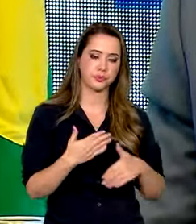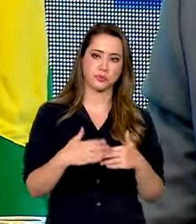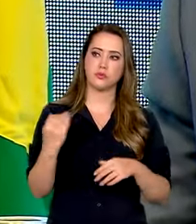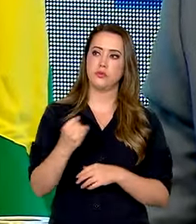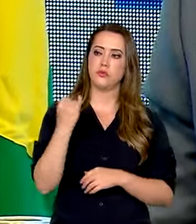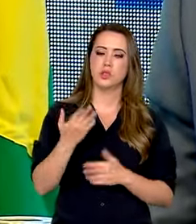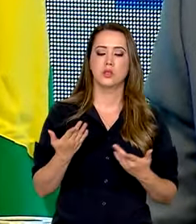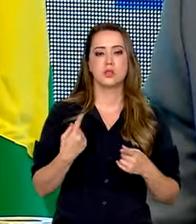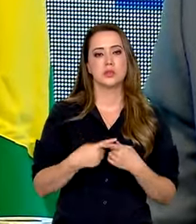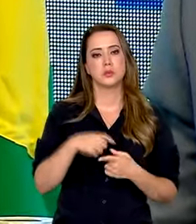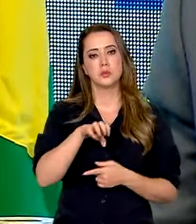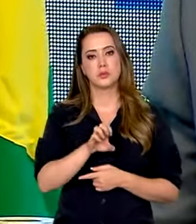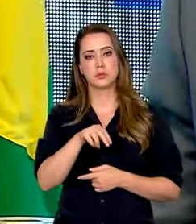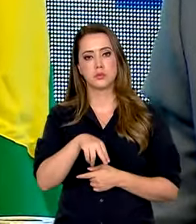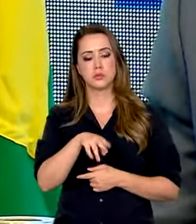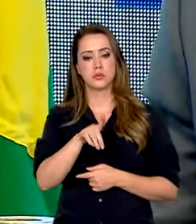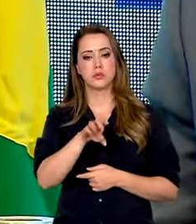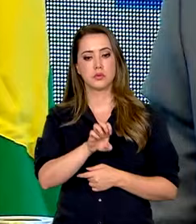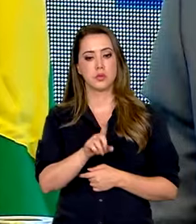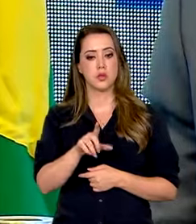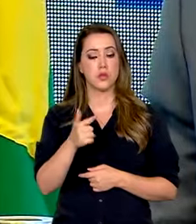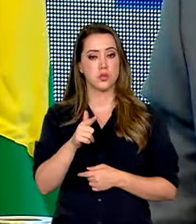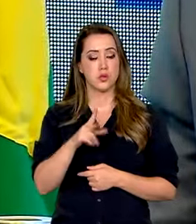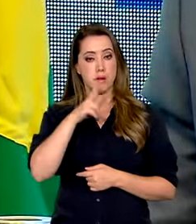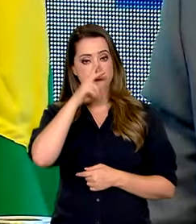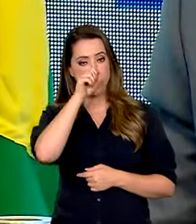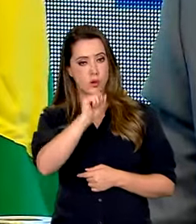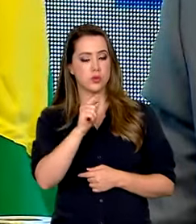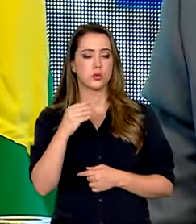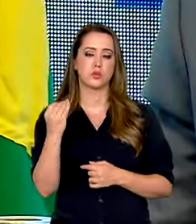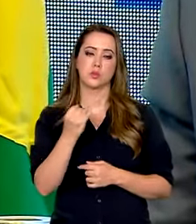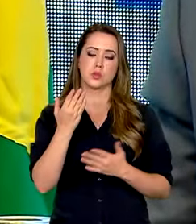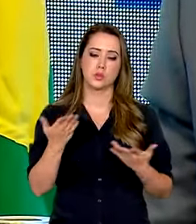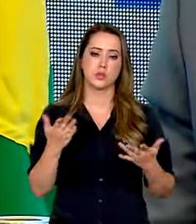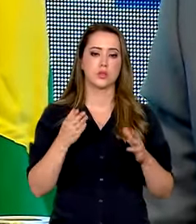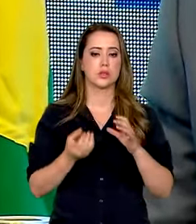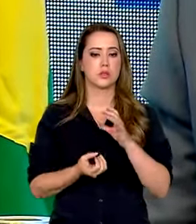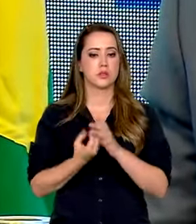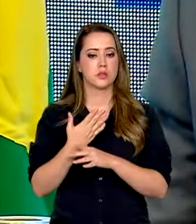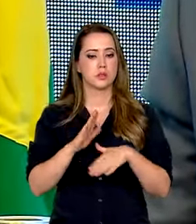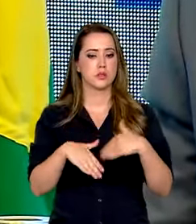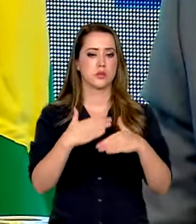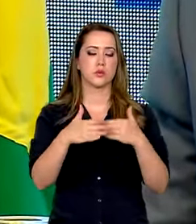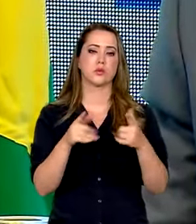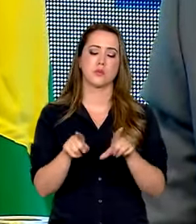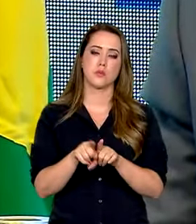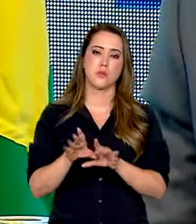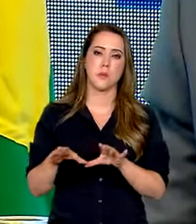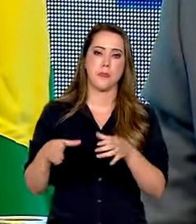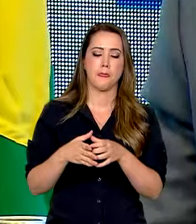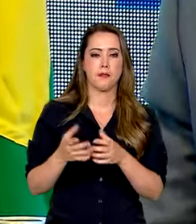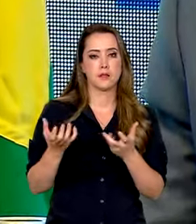o enad até aqui tem não tem um um Rigor muito forte no estabelecimento do desempenho eh